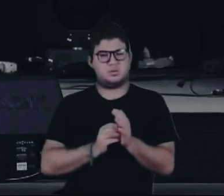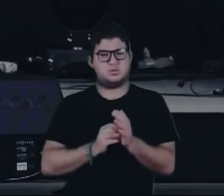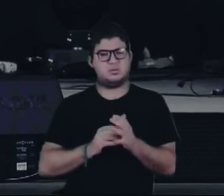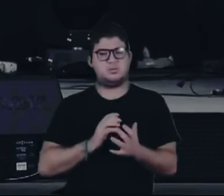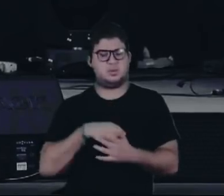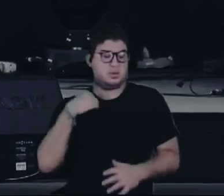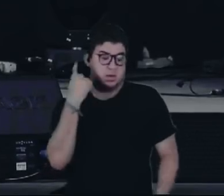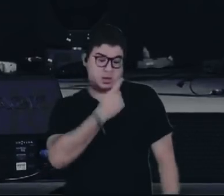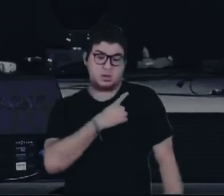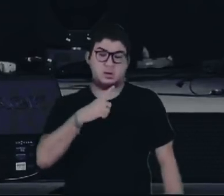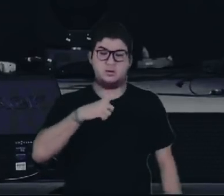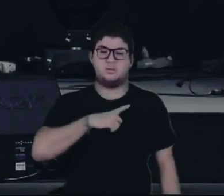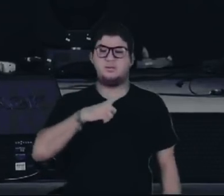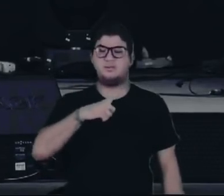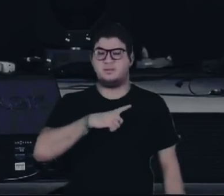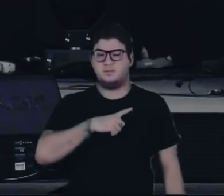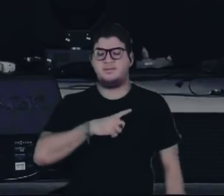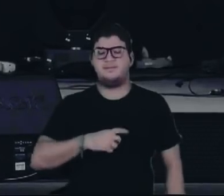nós temos.